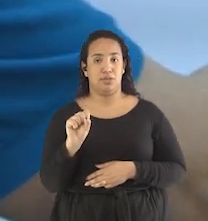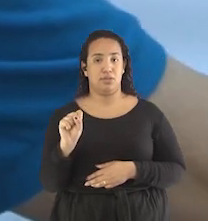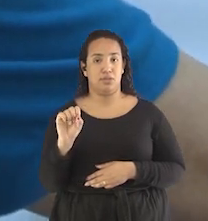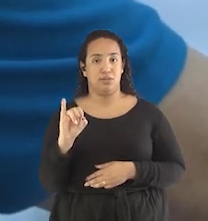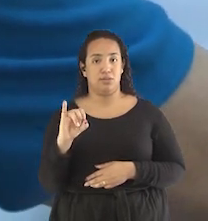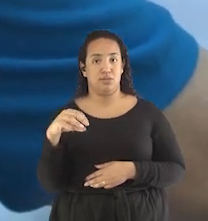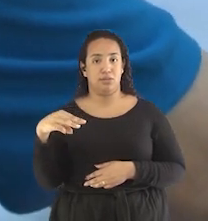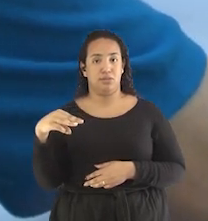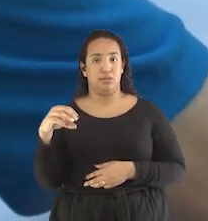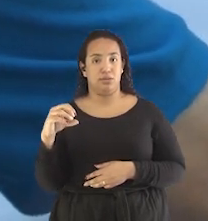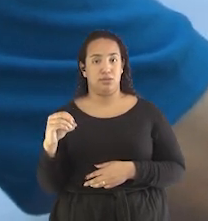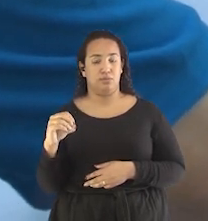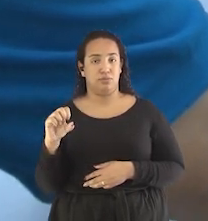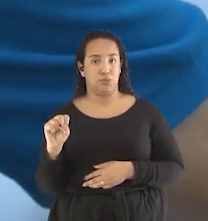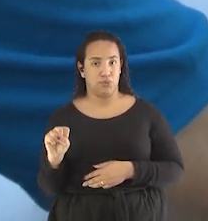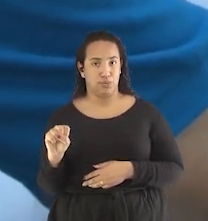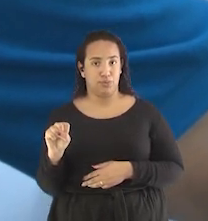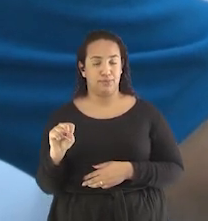36,